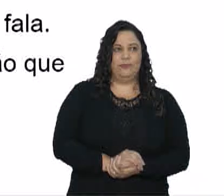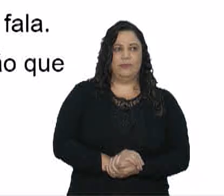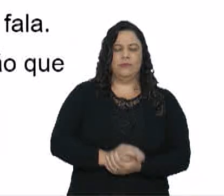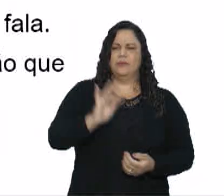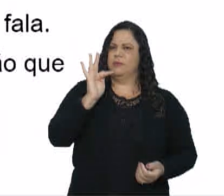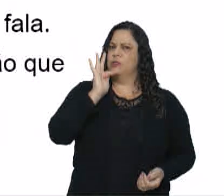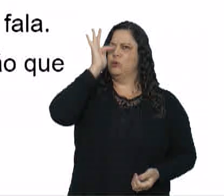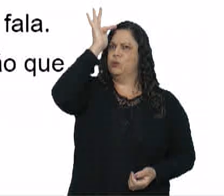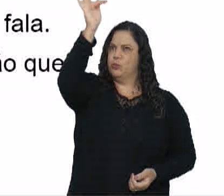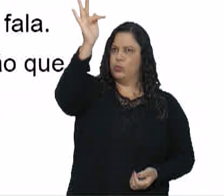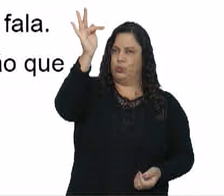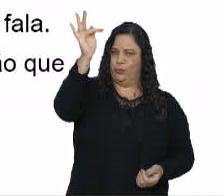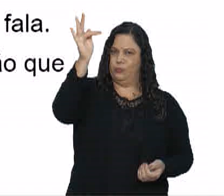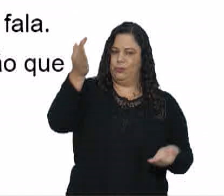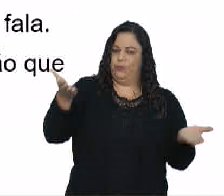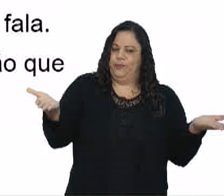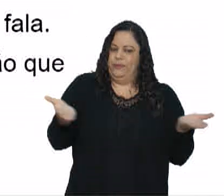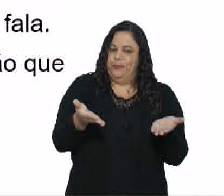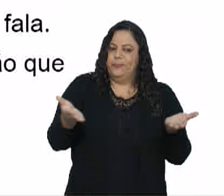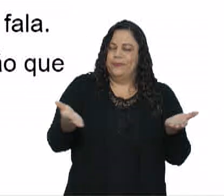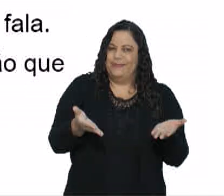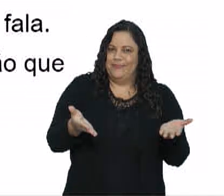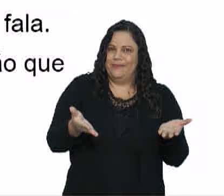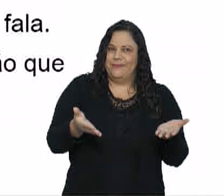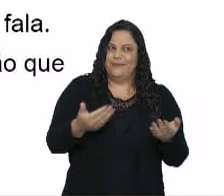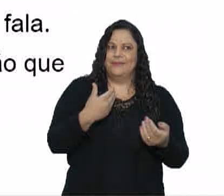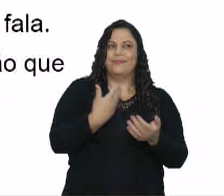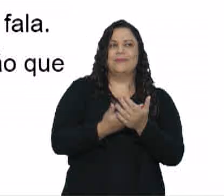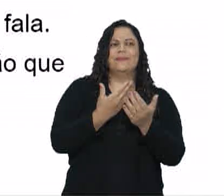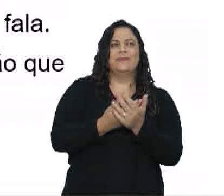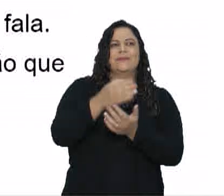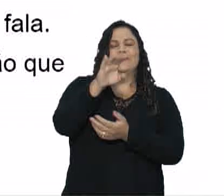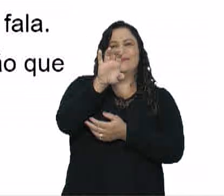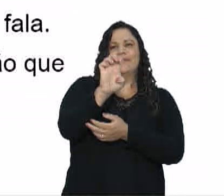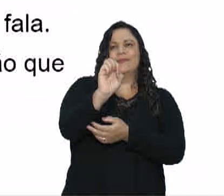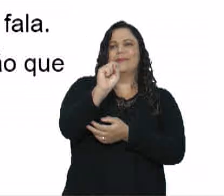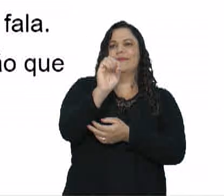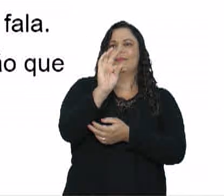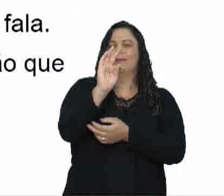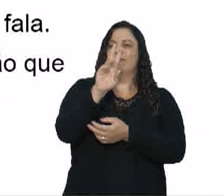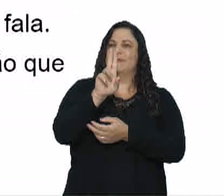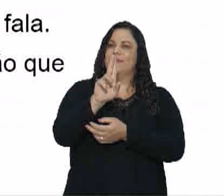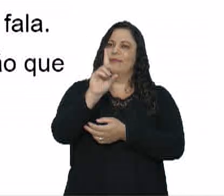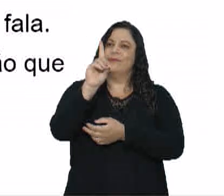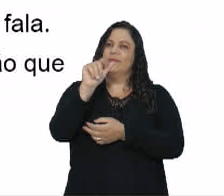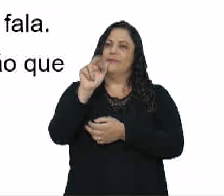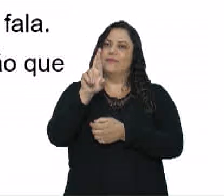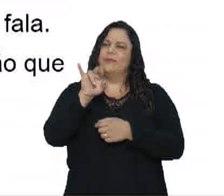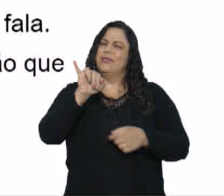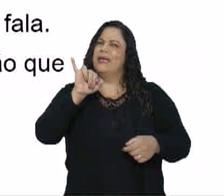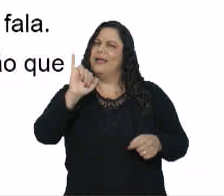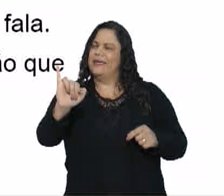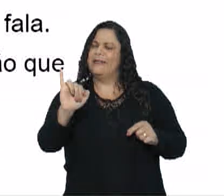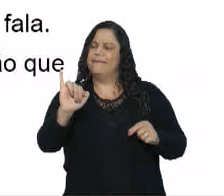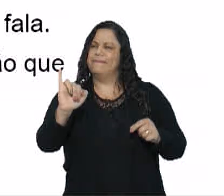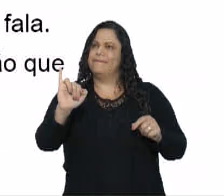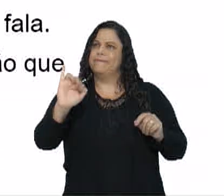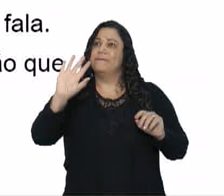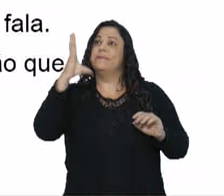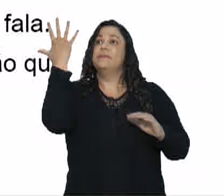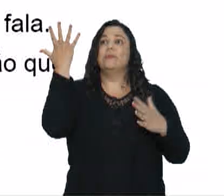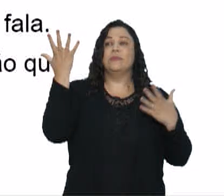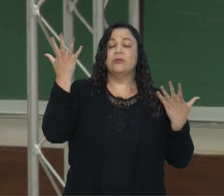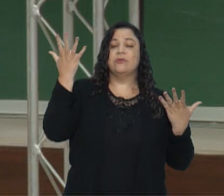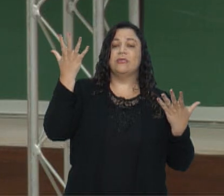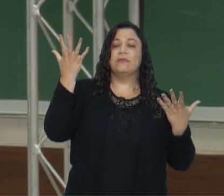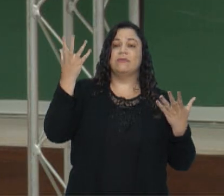Futuro do presente. Estudarei, expressa algo que possivelmente acontecerá em um momento posterior ao da